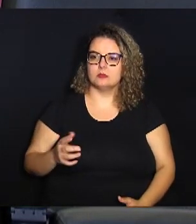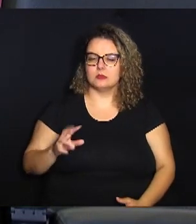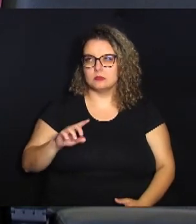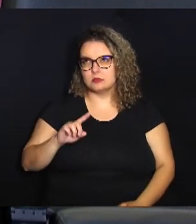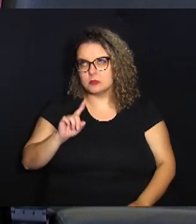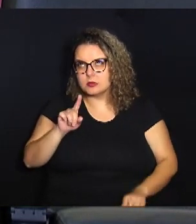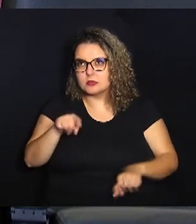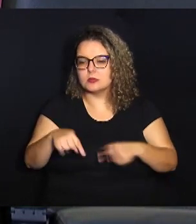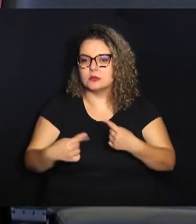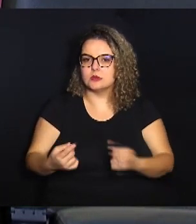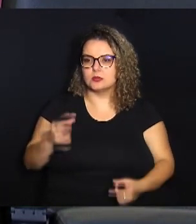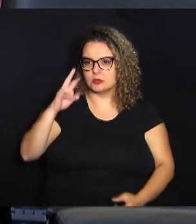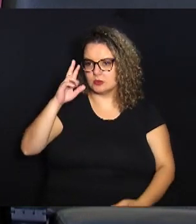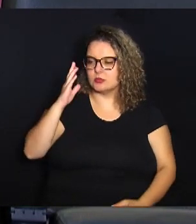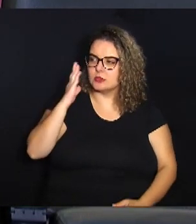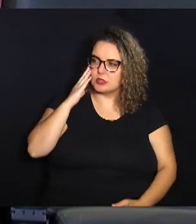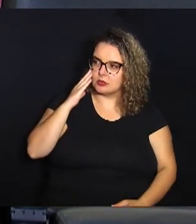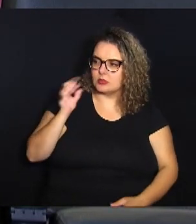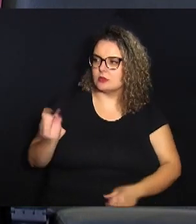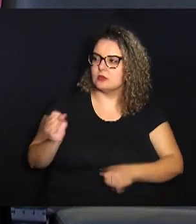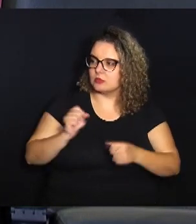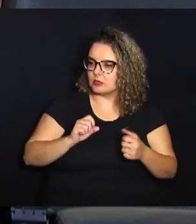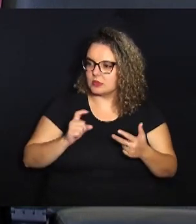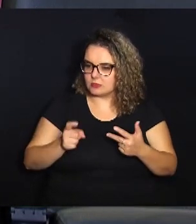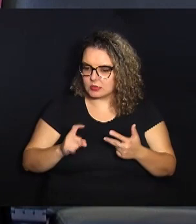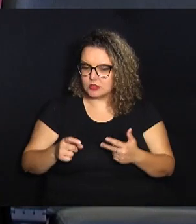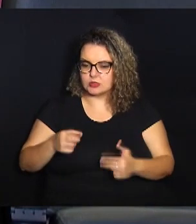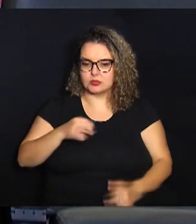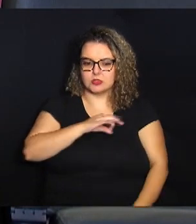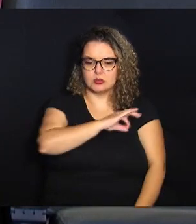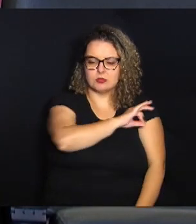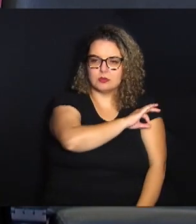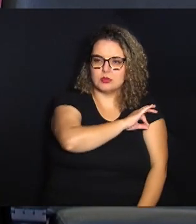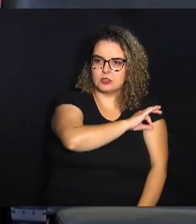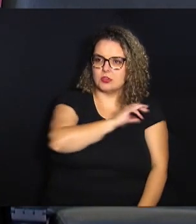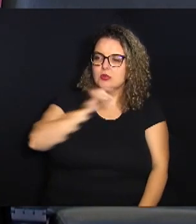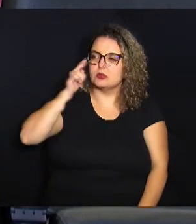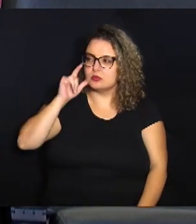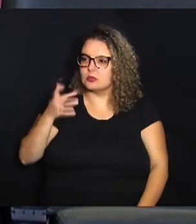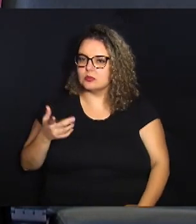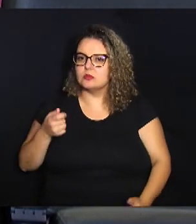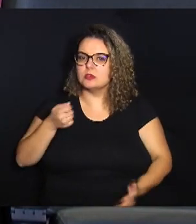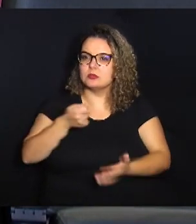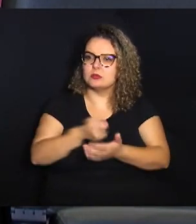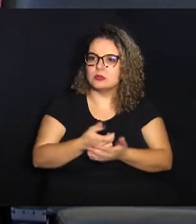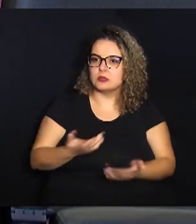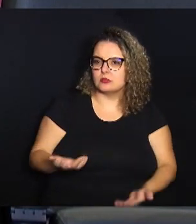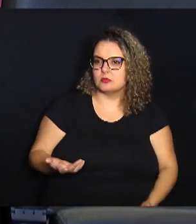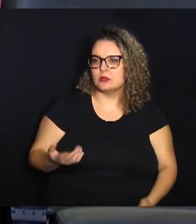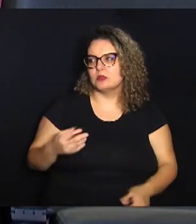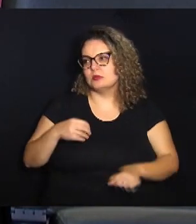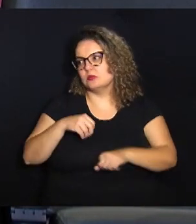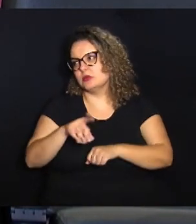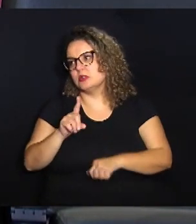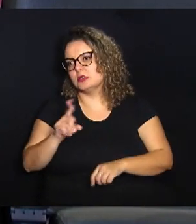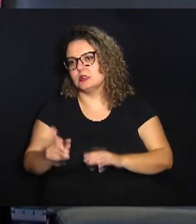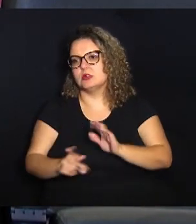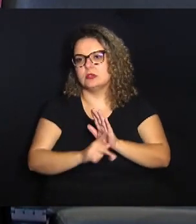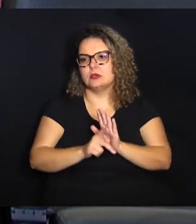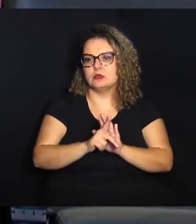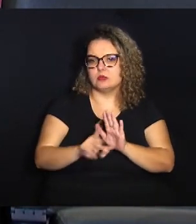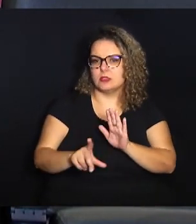senhor entende que o Poder Executivo, a Prefeitura, conseguiria arcar, mesmo sendo uma indicação, não um projeto de lei?